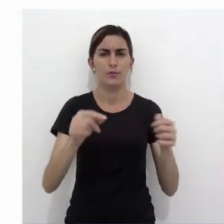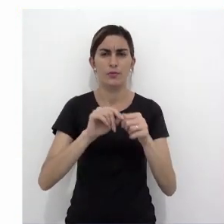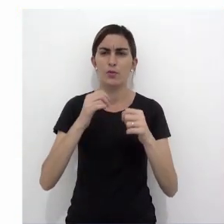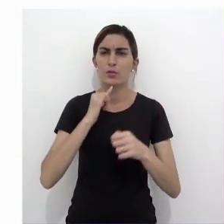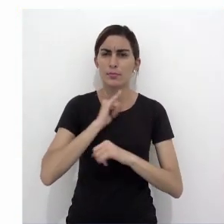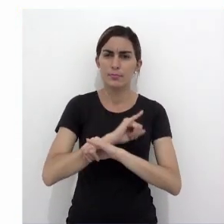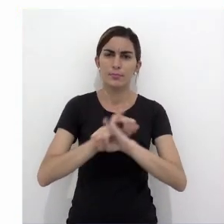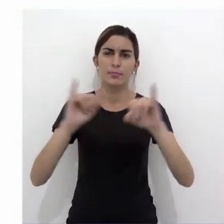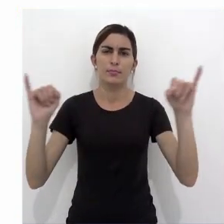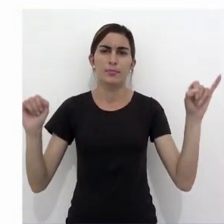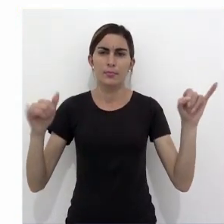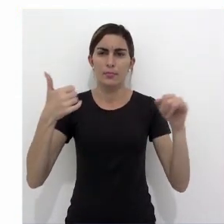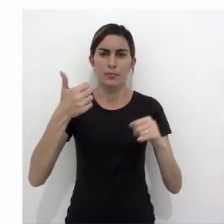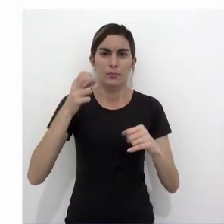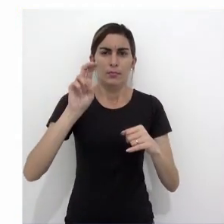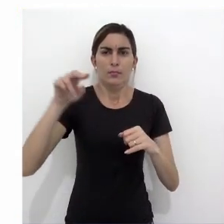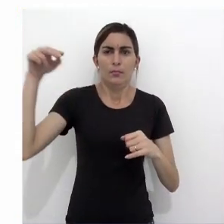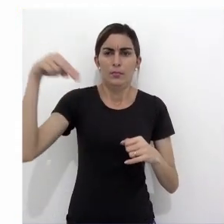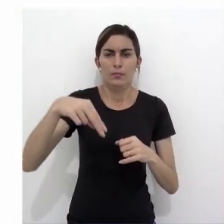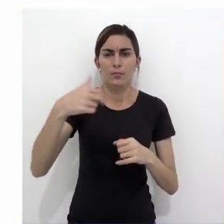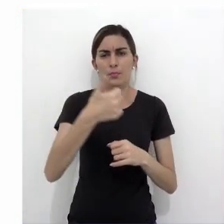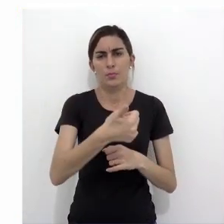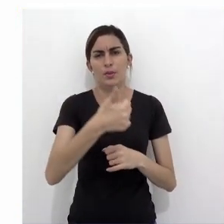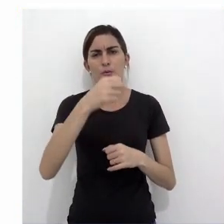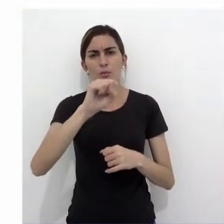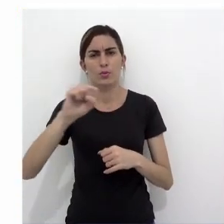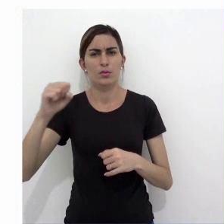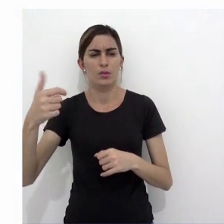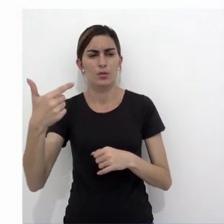fosse proclamada em 15 de novembro de